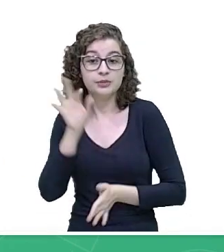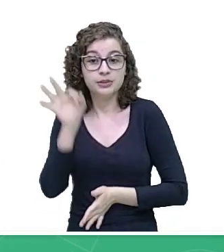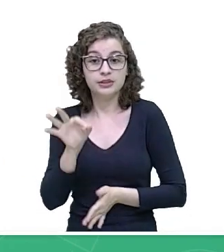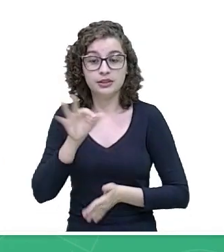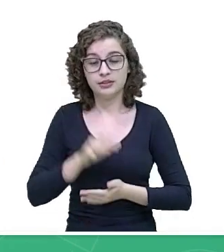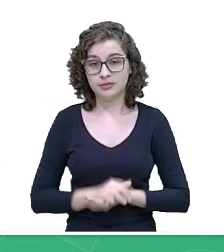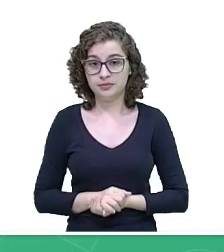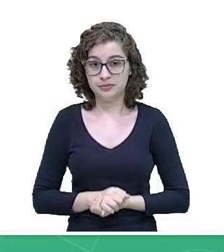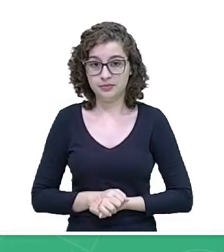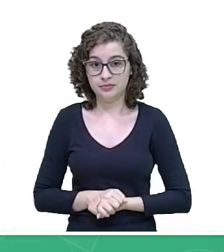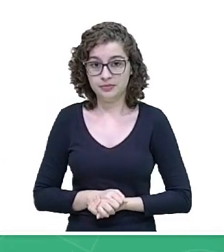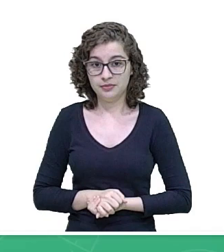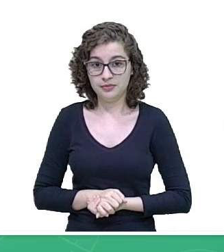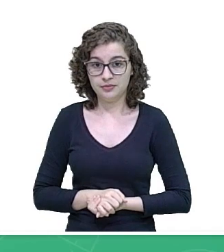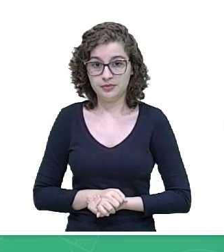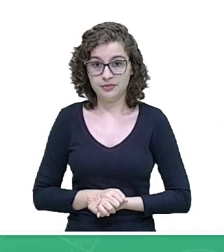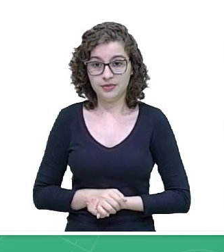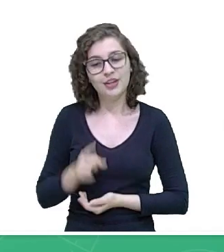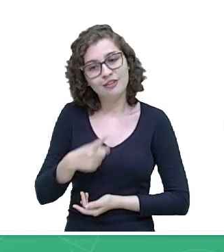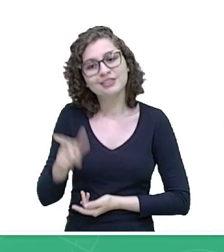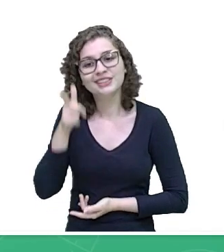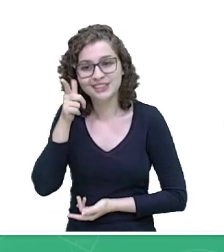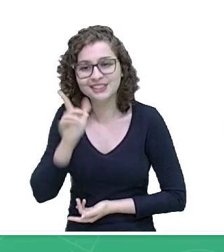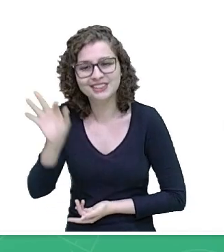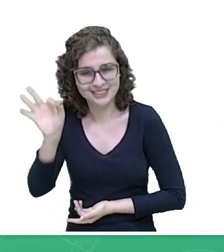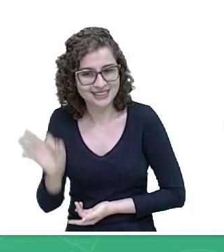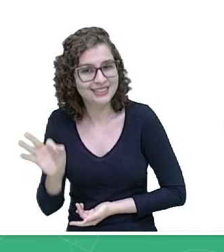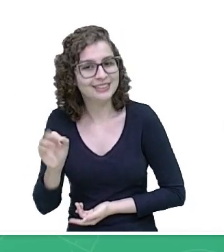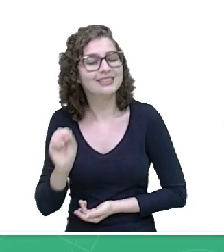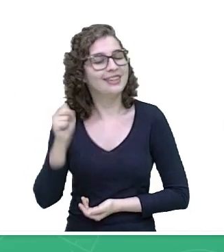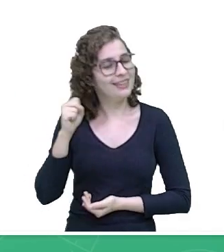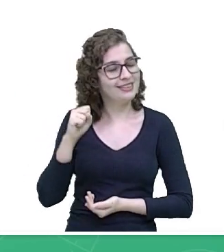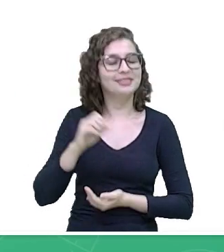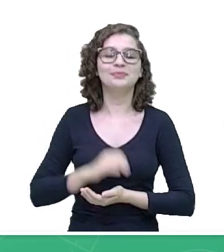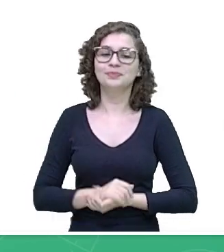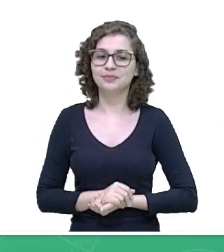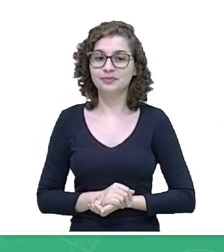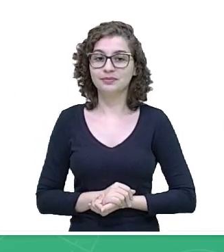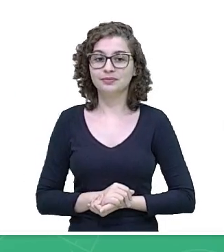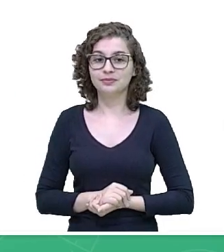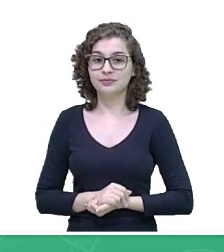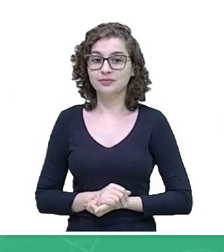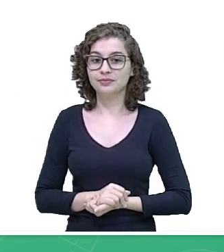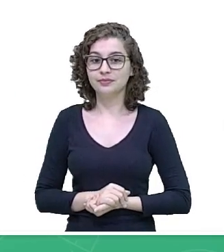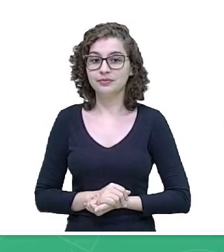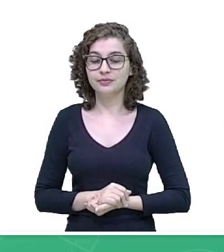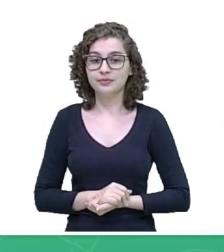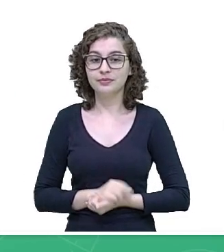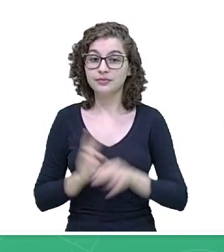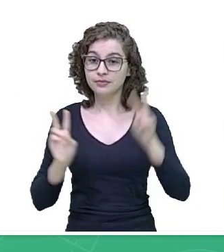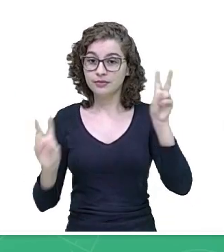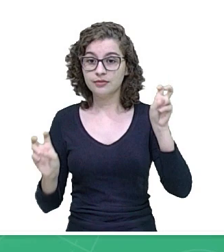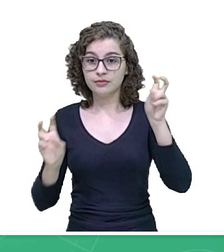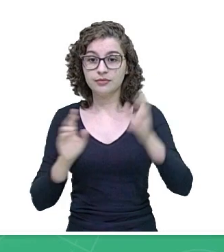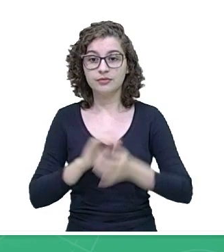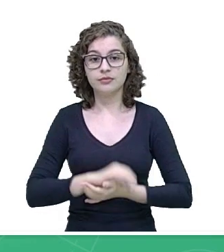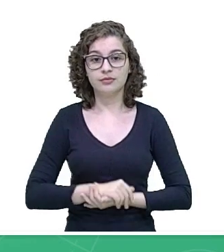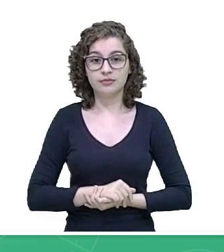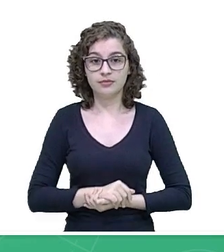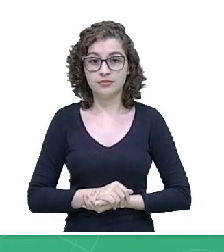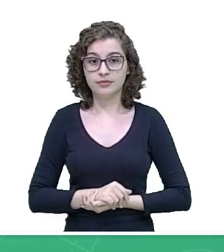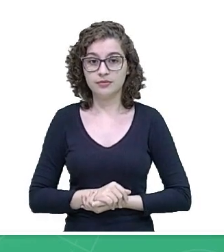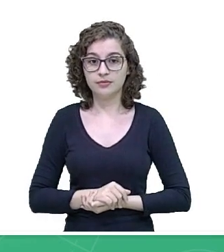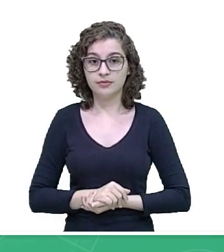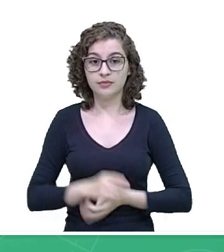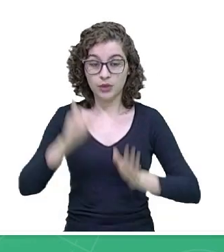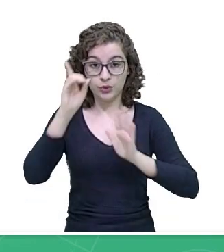com certeza já fizeram corretamente. Vamos lá. O enunciado dessa questão número 8 de Sociologia nos disse o